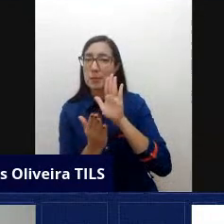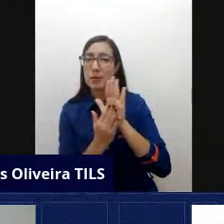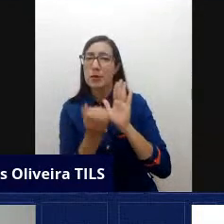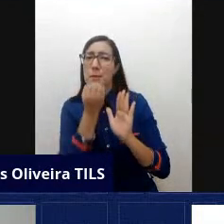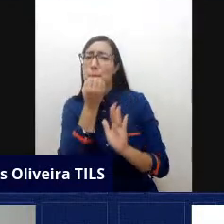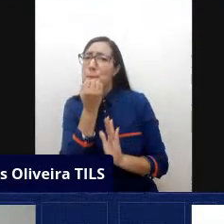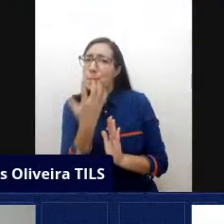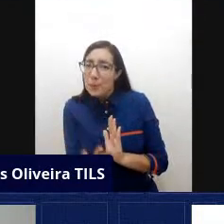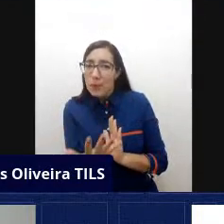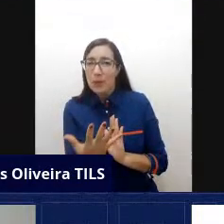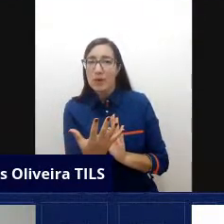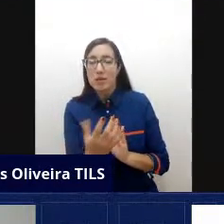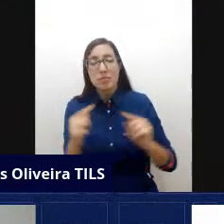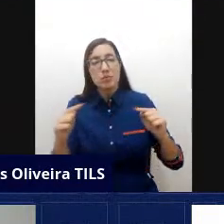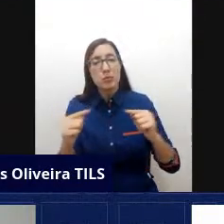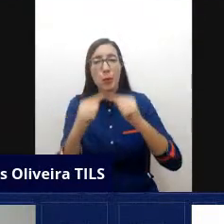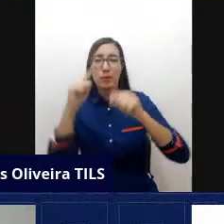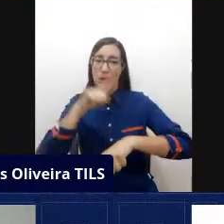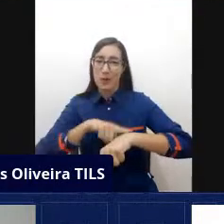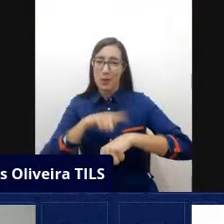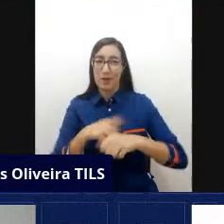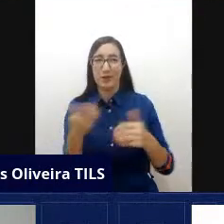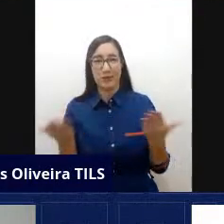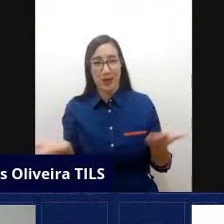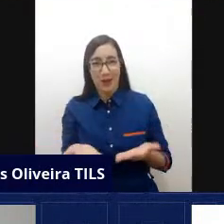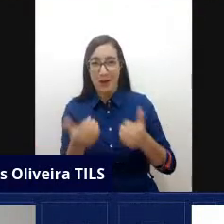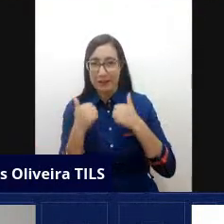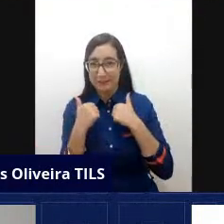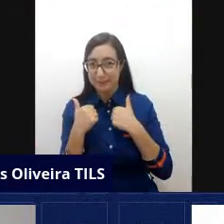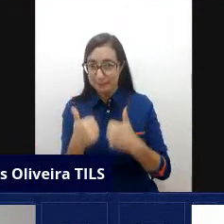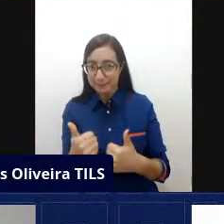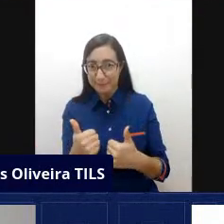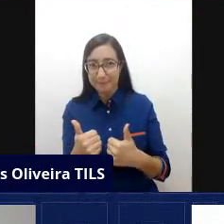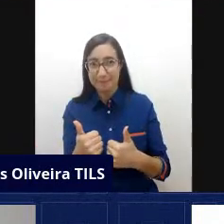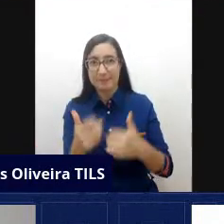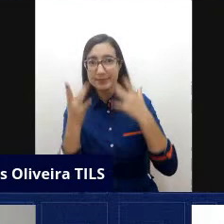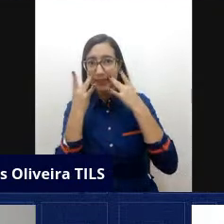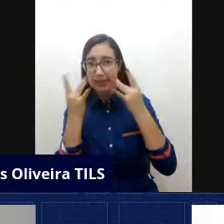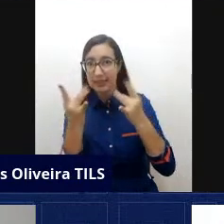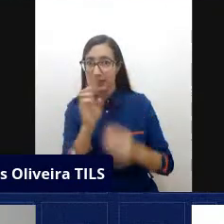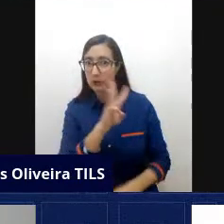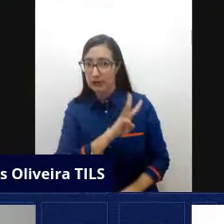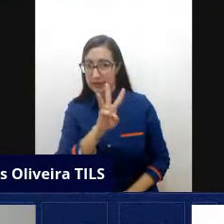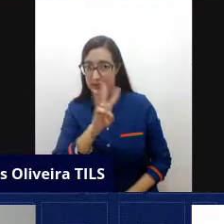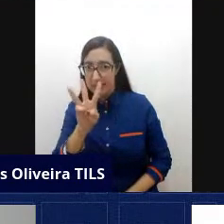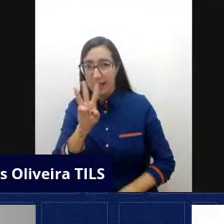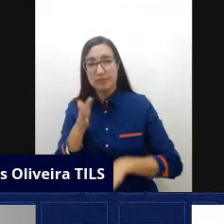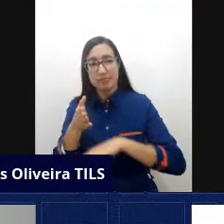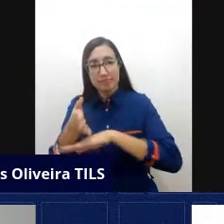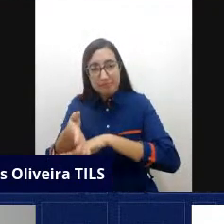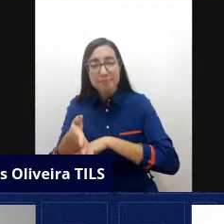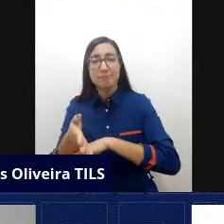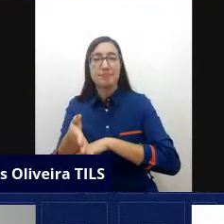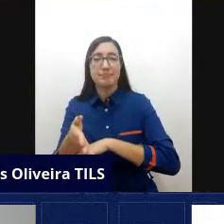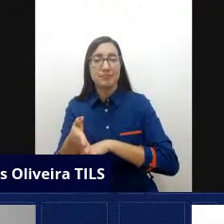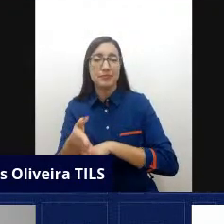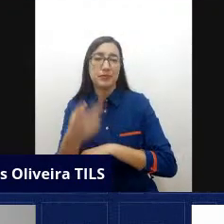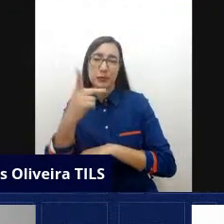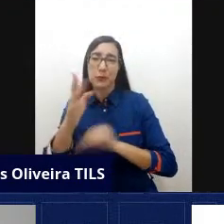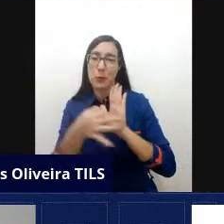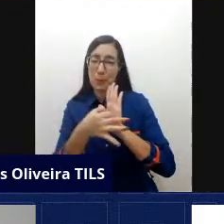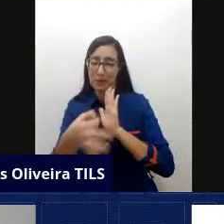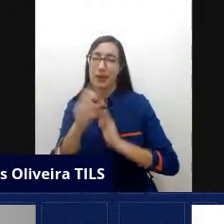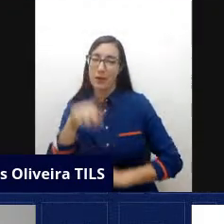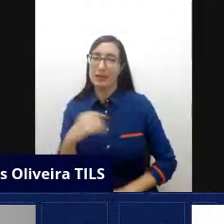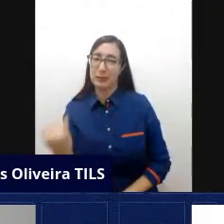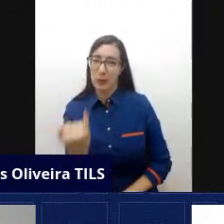as realidades. Então é isso, né? Fiquem atentos ao site e aproveitem aqui esse debate que está maravilhoso. A gente vou começar